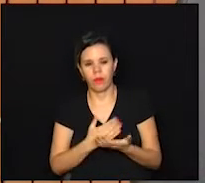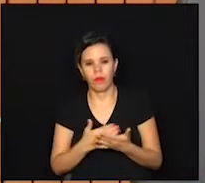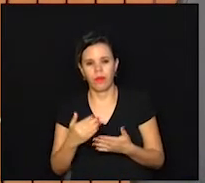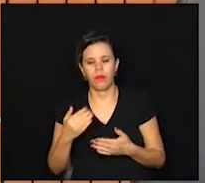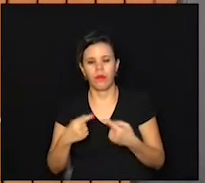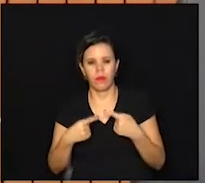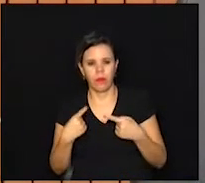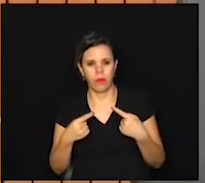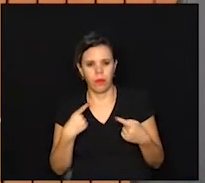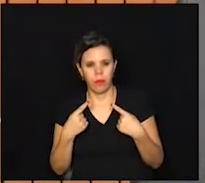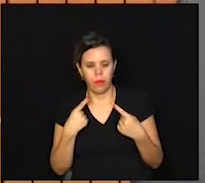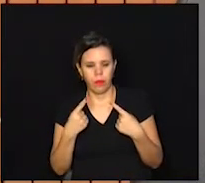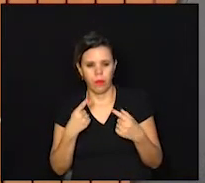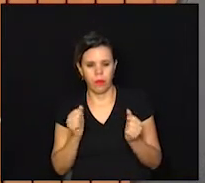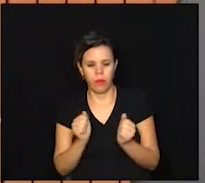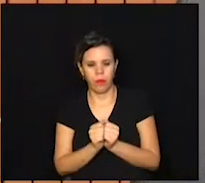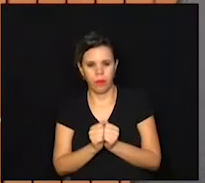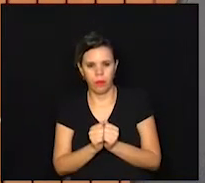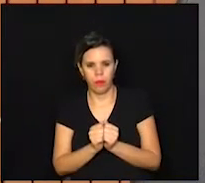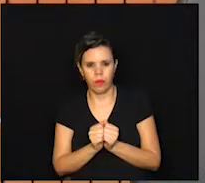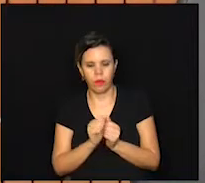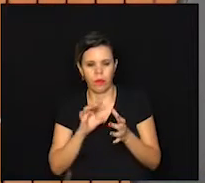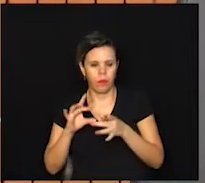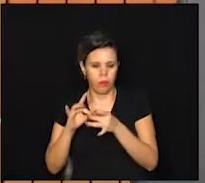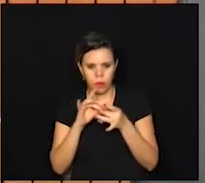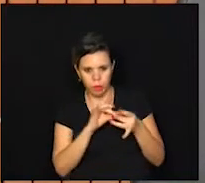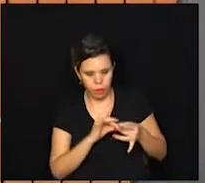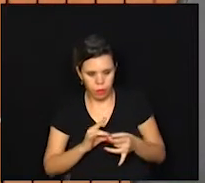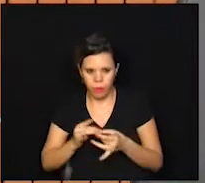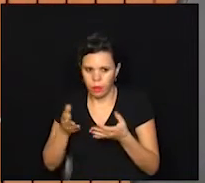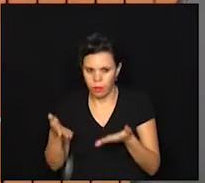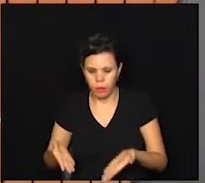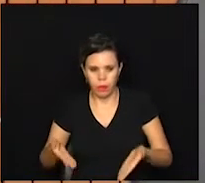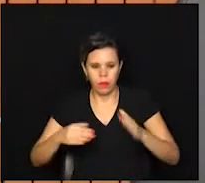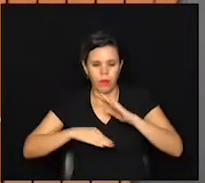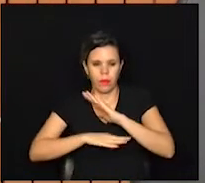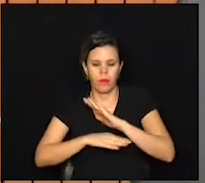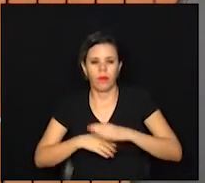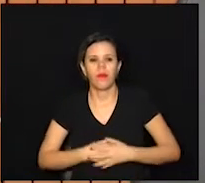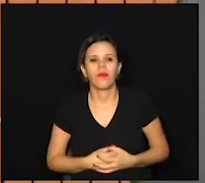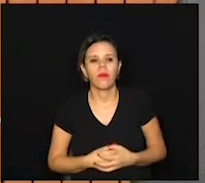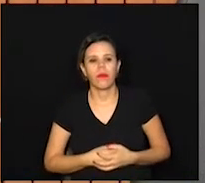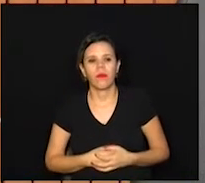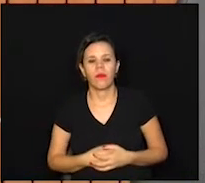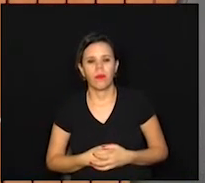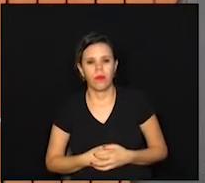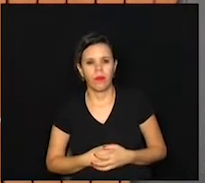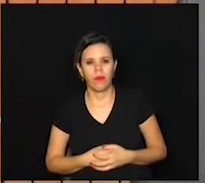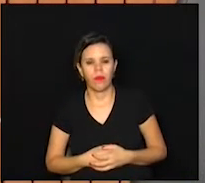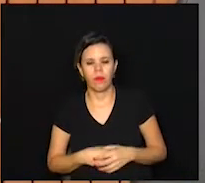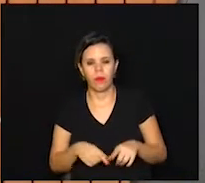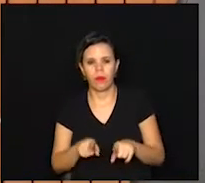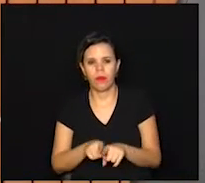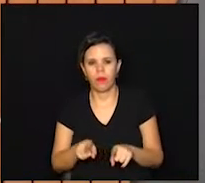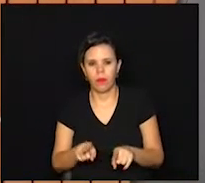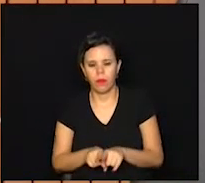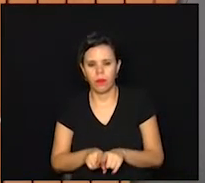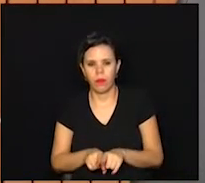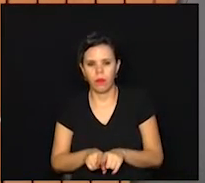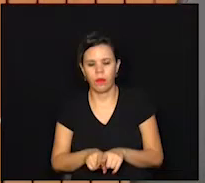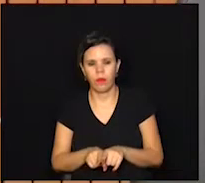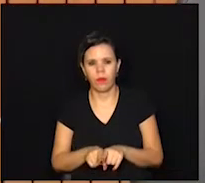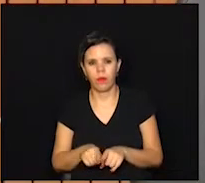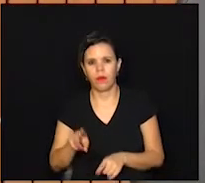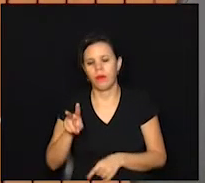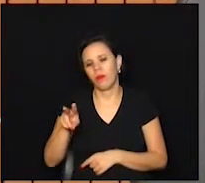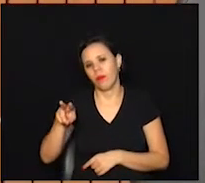discussão junto com parceiros aqui na Câmara, né, quando a gente fala dos vereadores, e também com o Mariante, que é